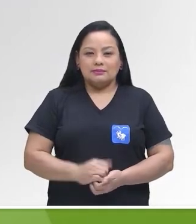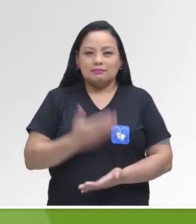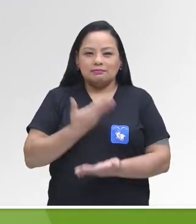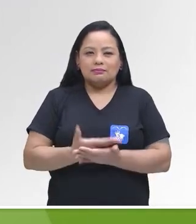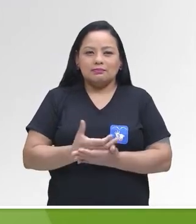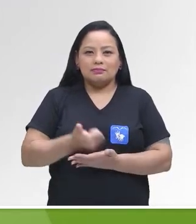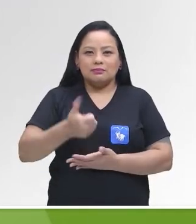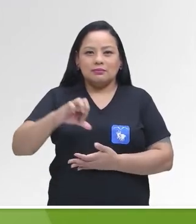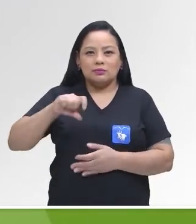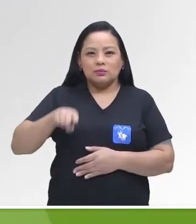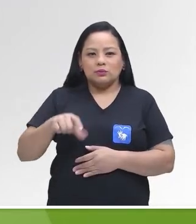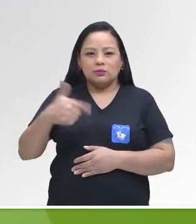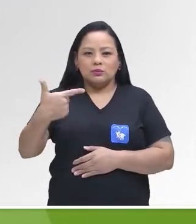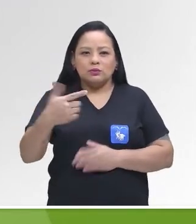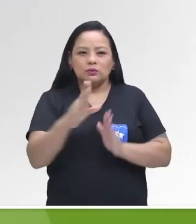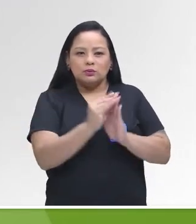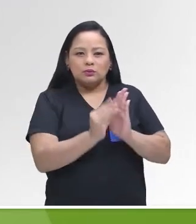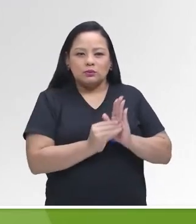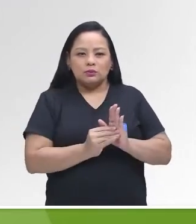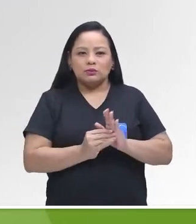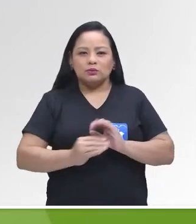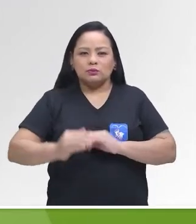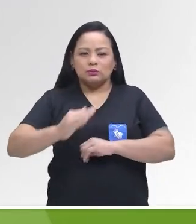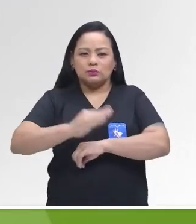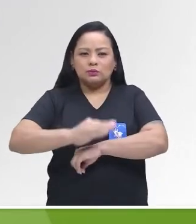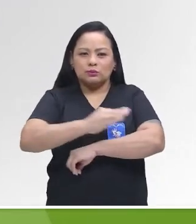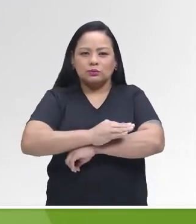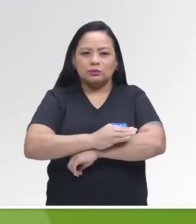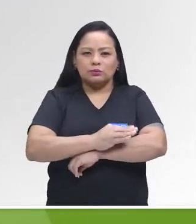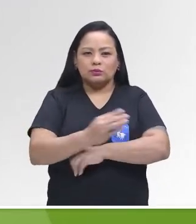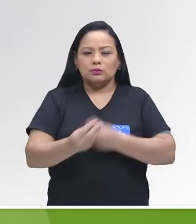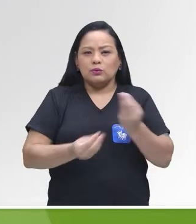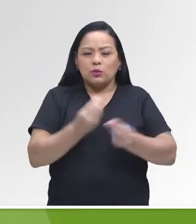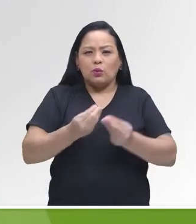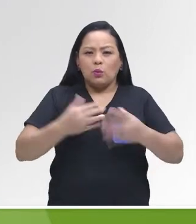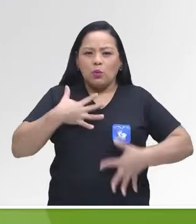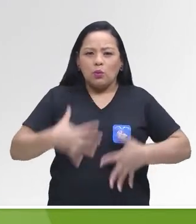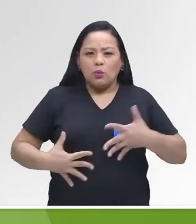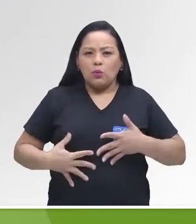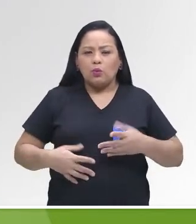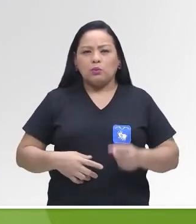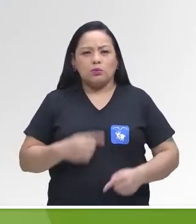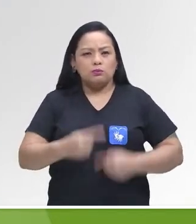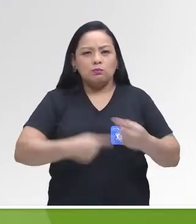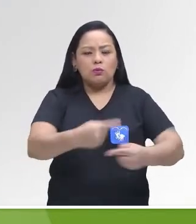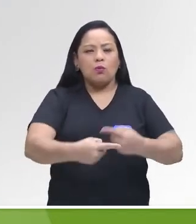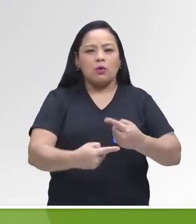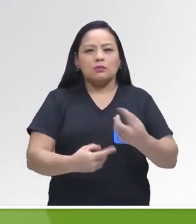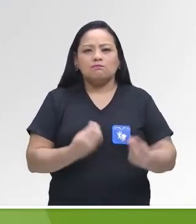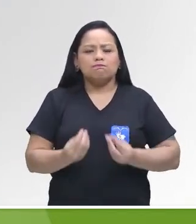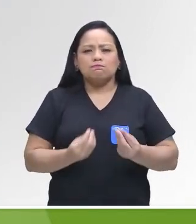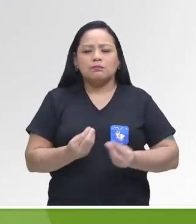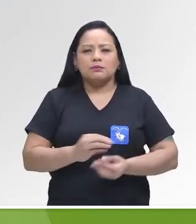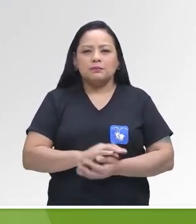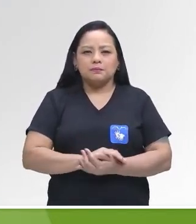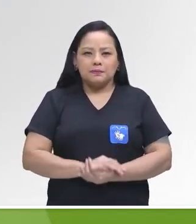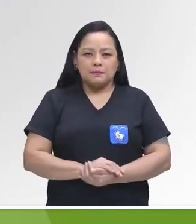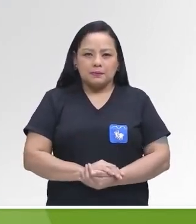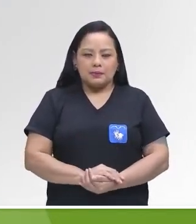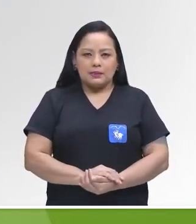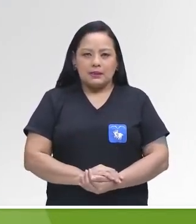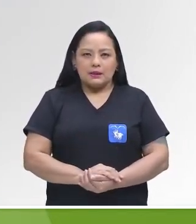Aula 19.2, conteúdo: Anfíbios, Fisiologia e Reprodução.